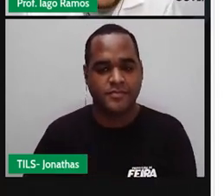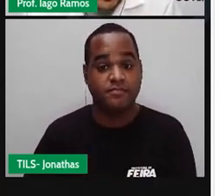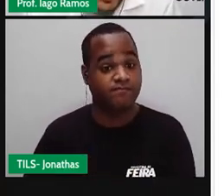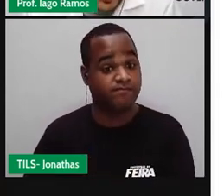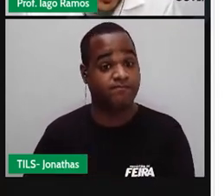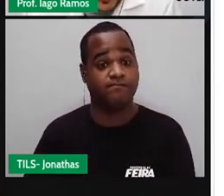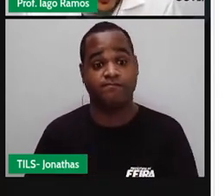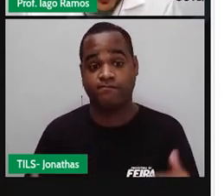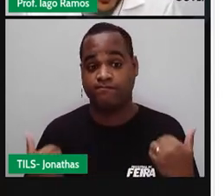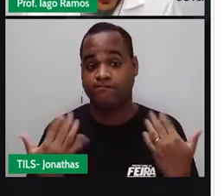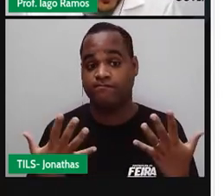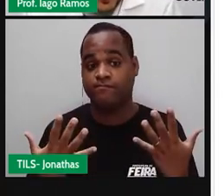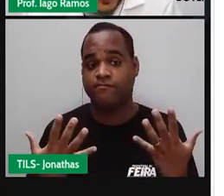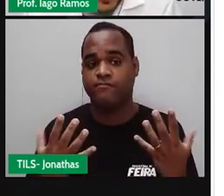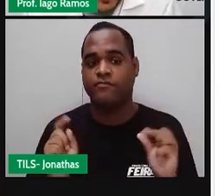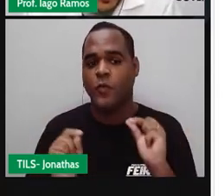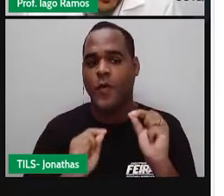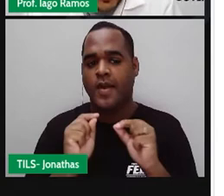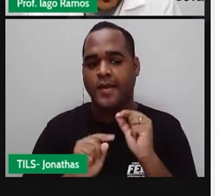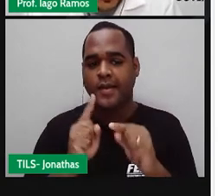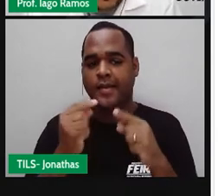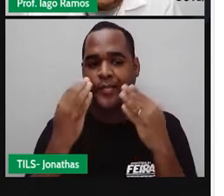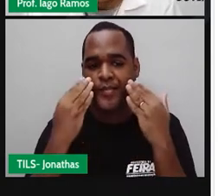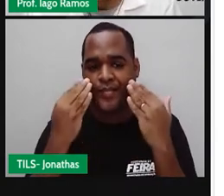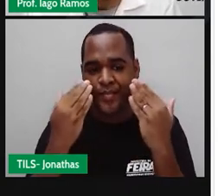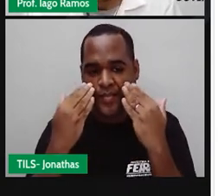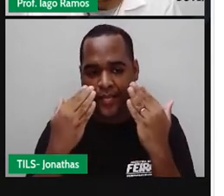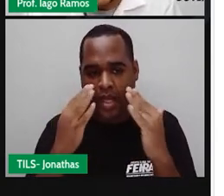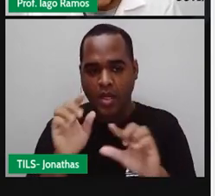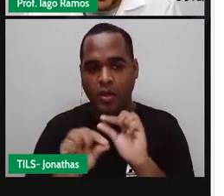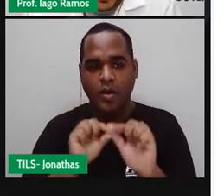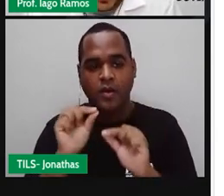pois representam